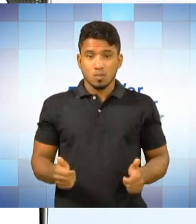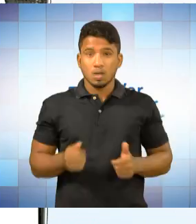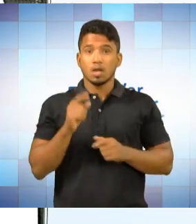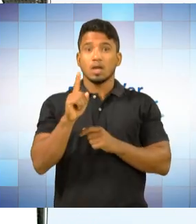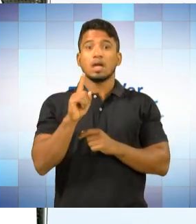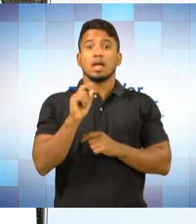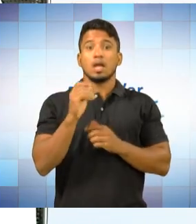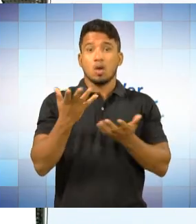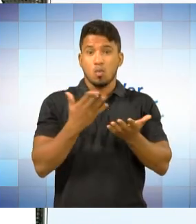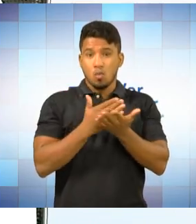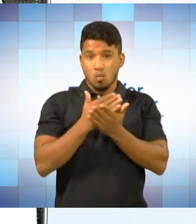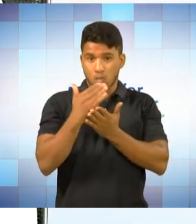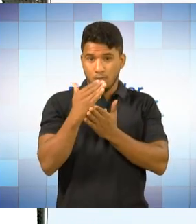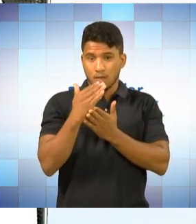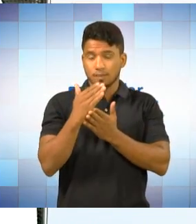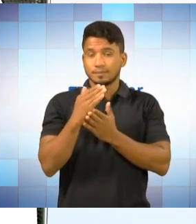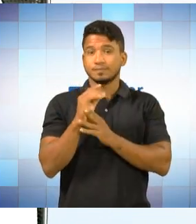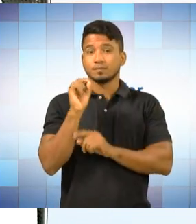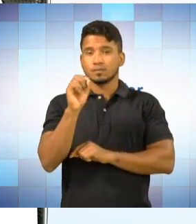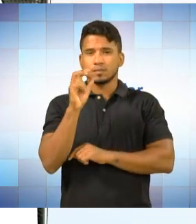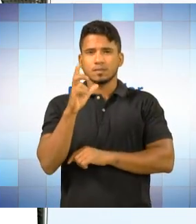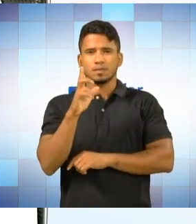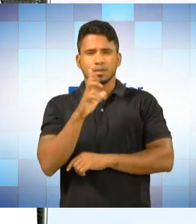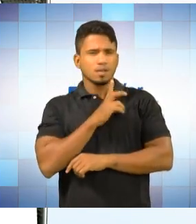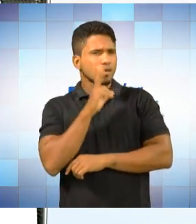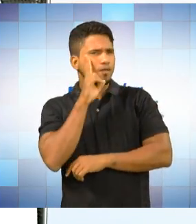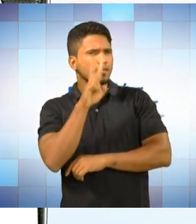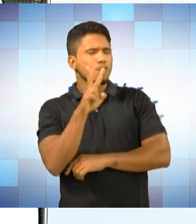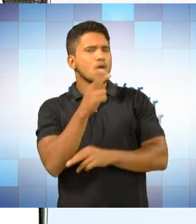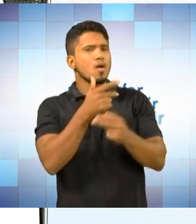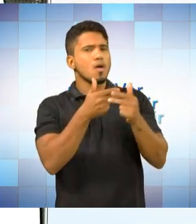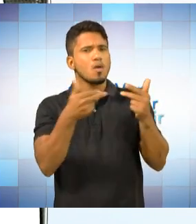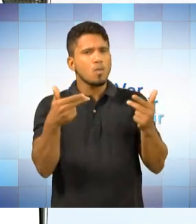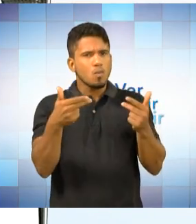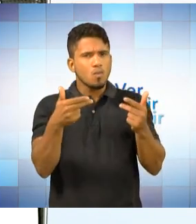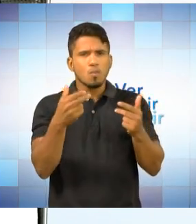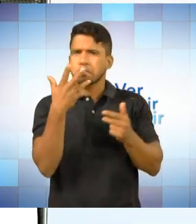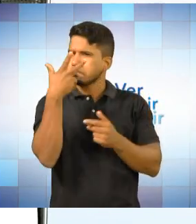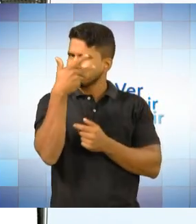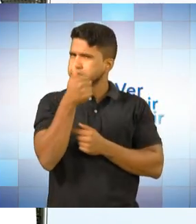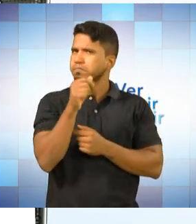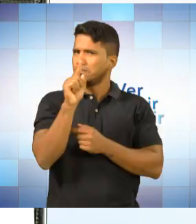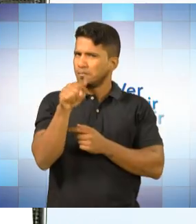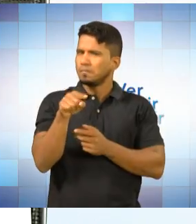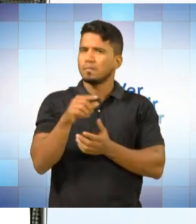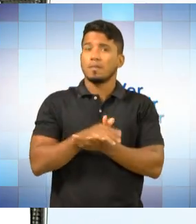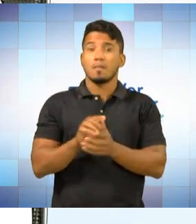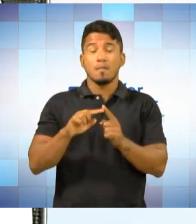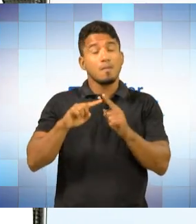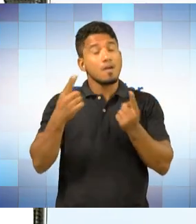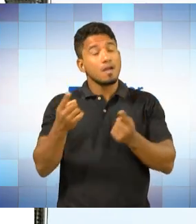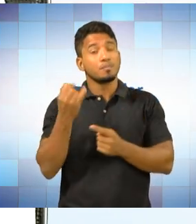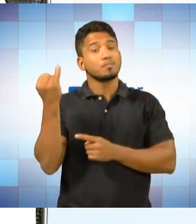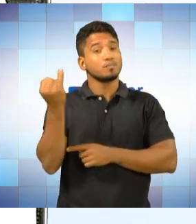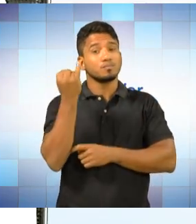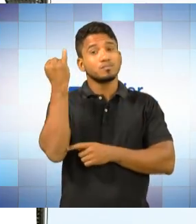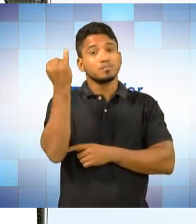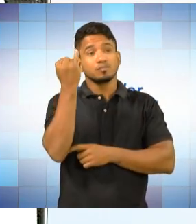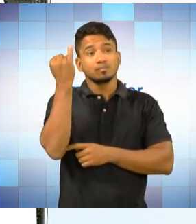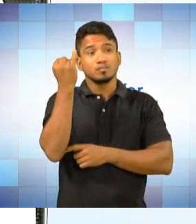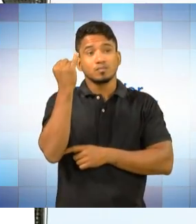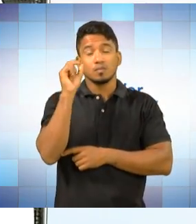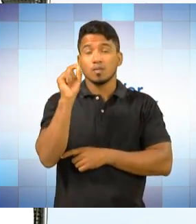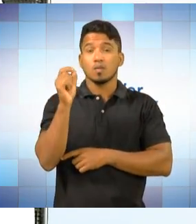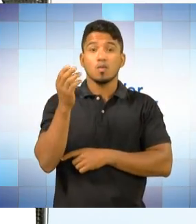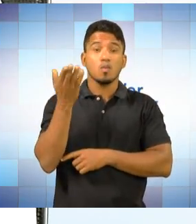abertura dos Jogos, certamente você deve ter notado algo muito bonito. Mas o mais importante